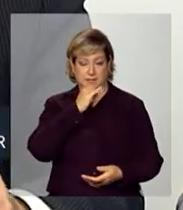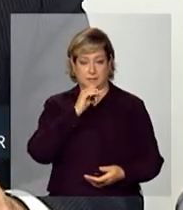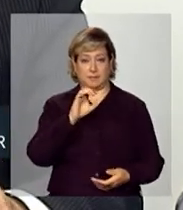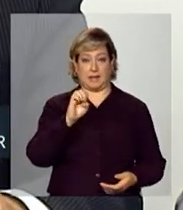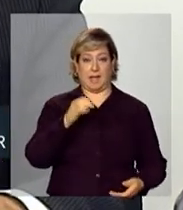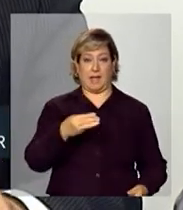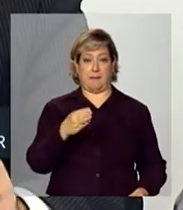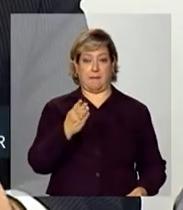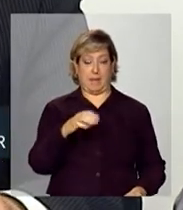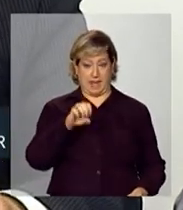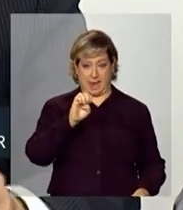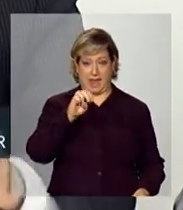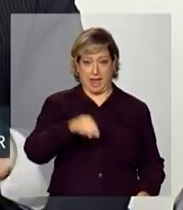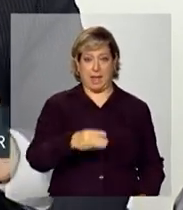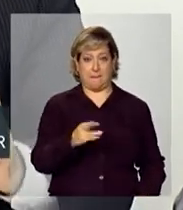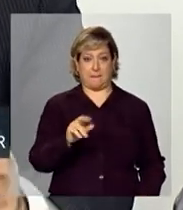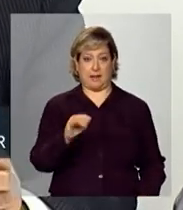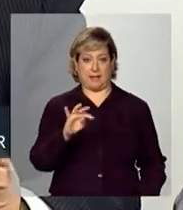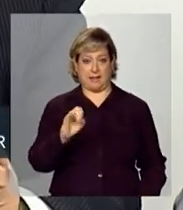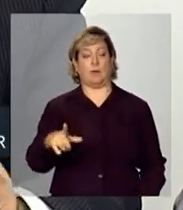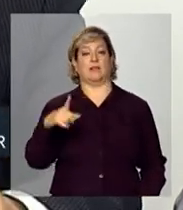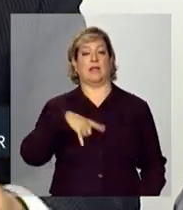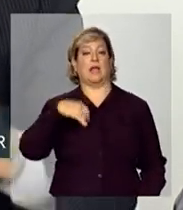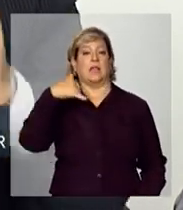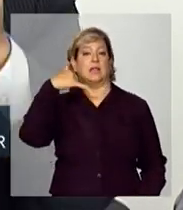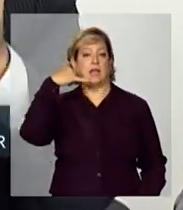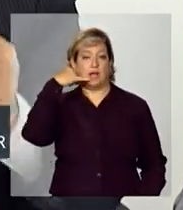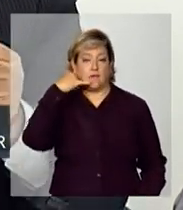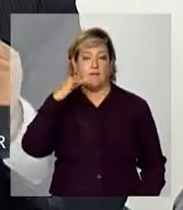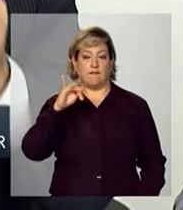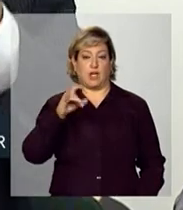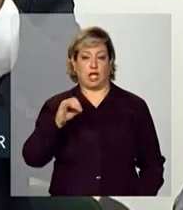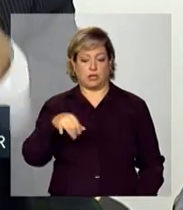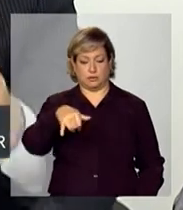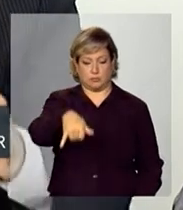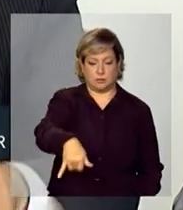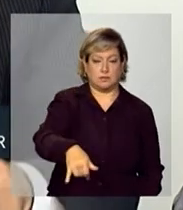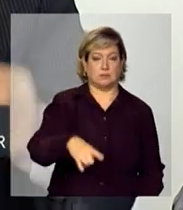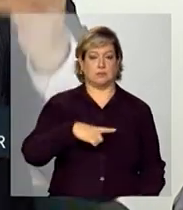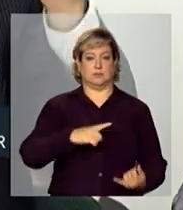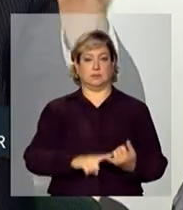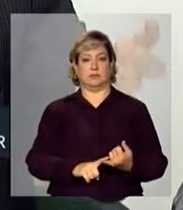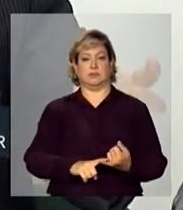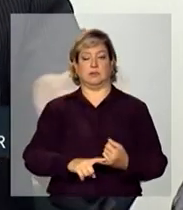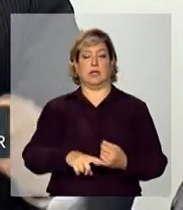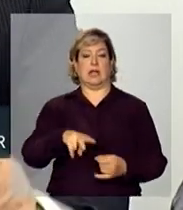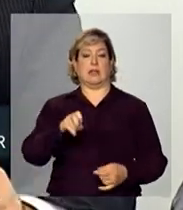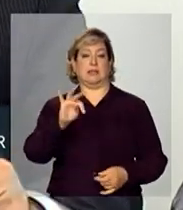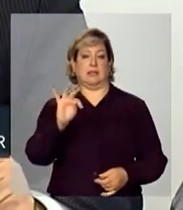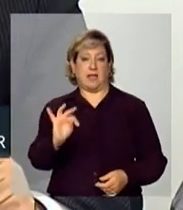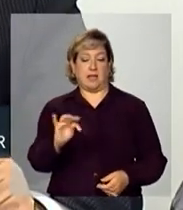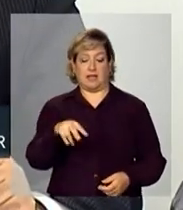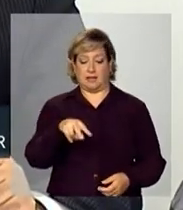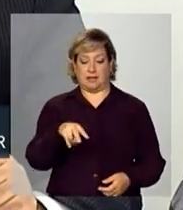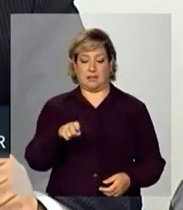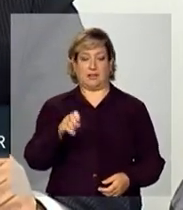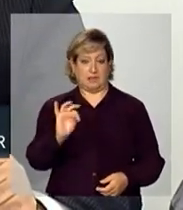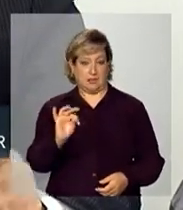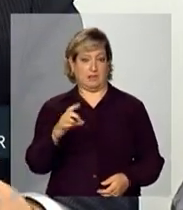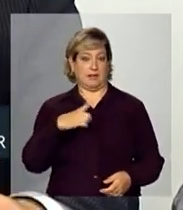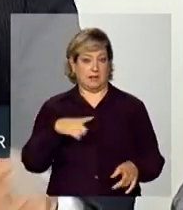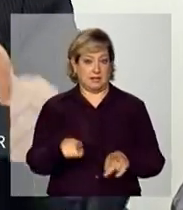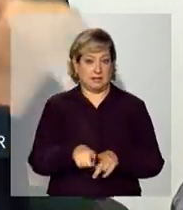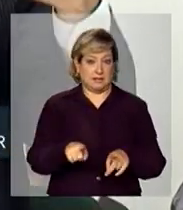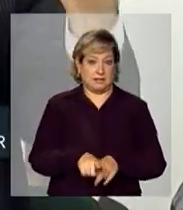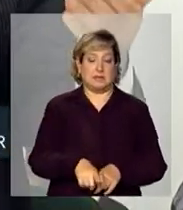a Embratel tem telefonia fixa TV para o satélite através da net e serviço móvel através